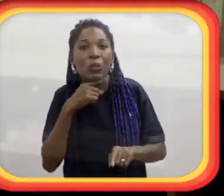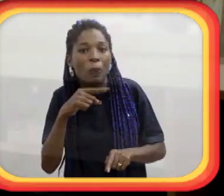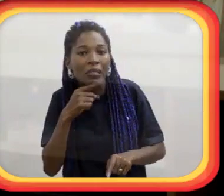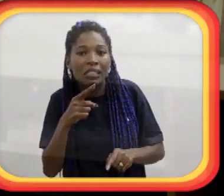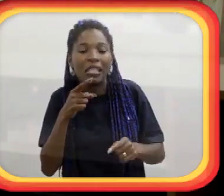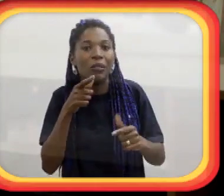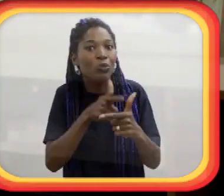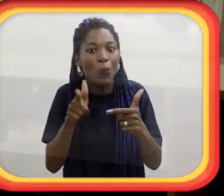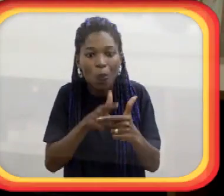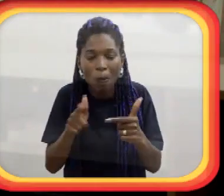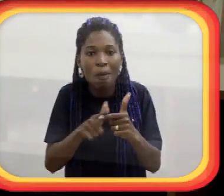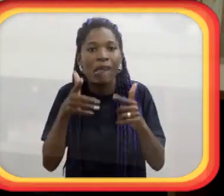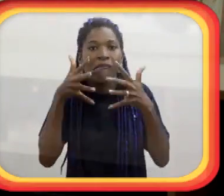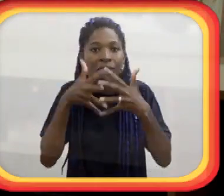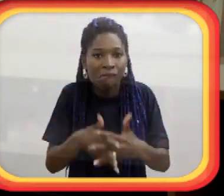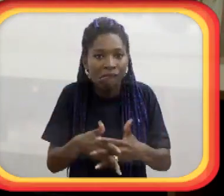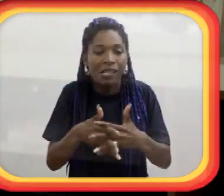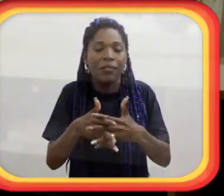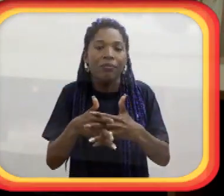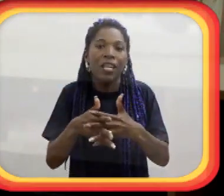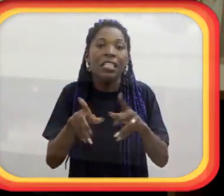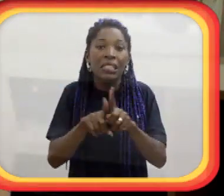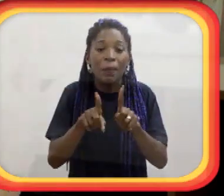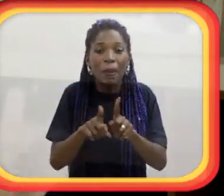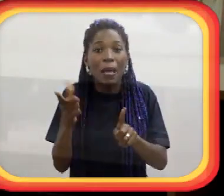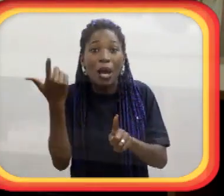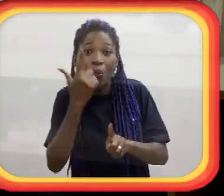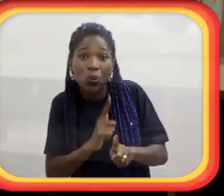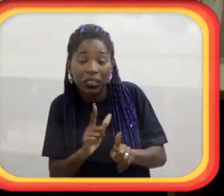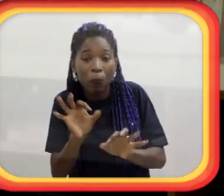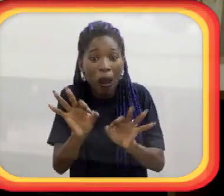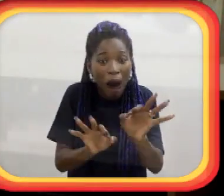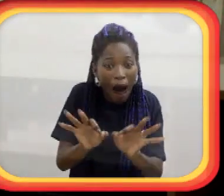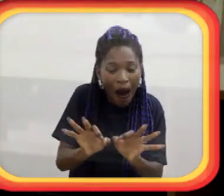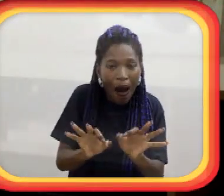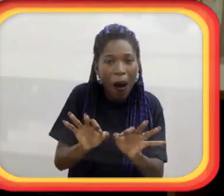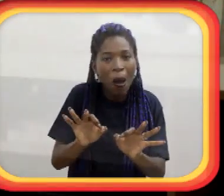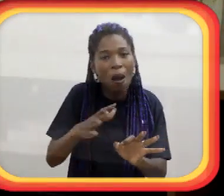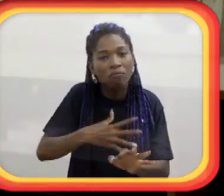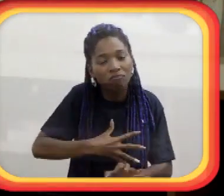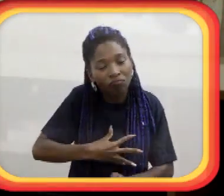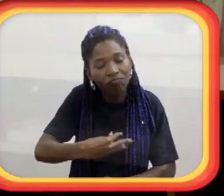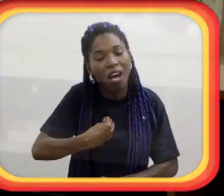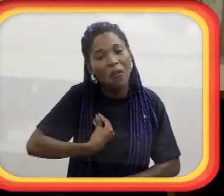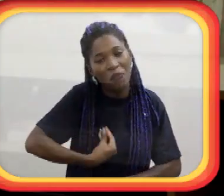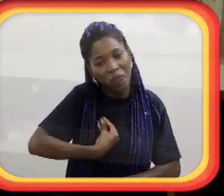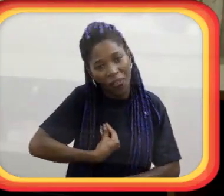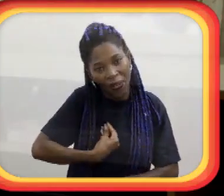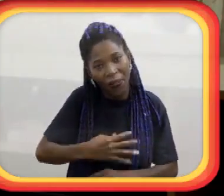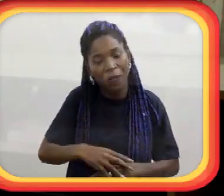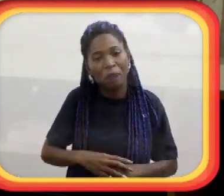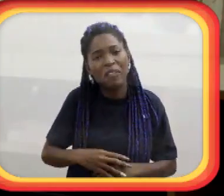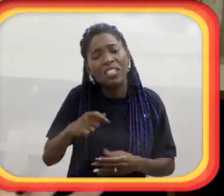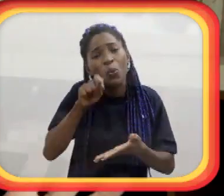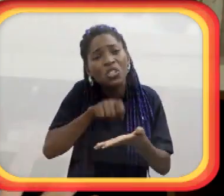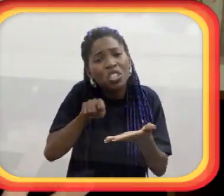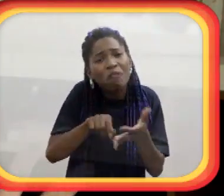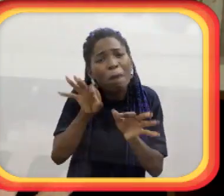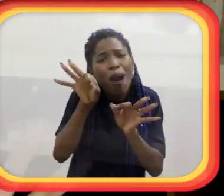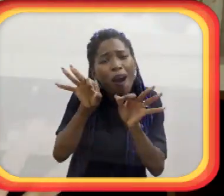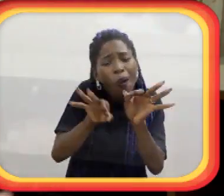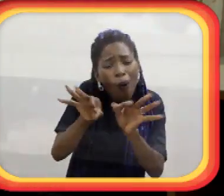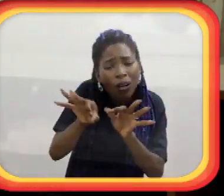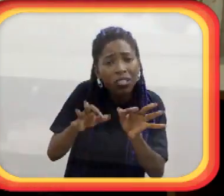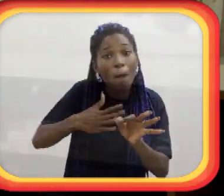tantas intercorrências, a espera por alguma estabilidade maior da vida. E aí eu comecei a escrever primeiro para